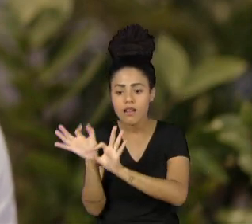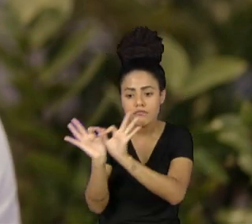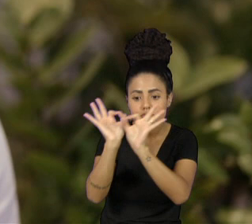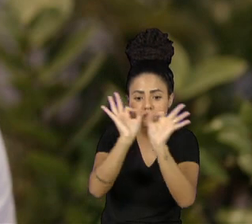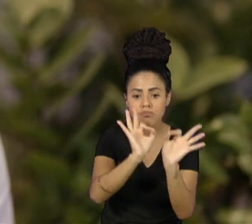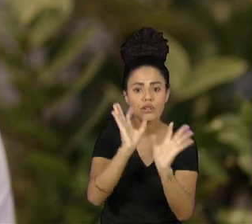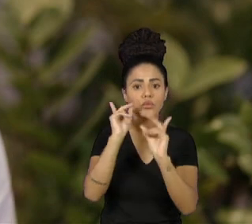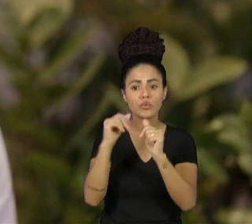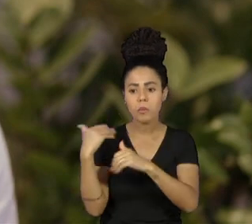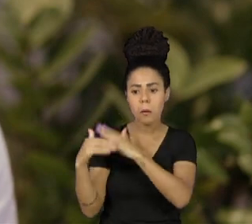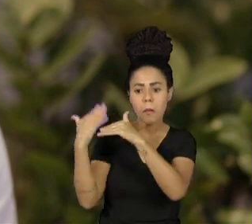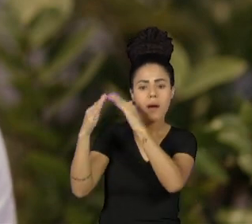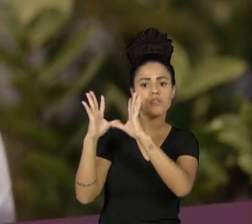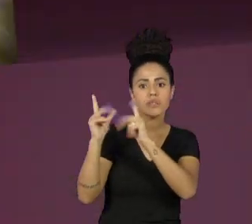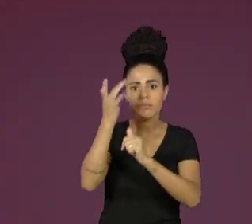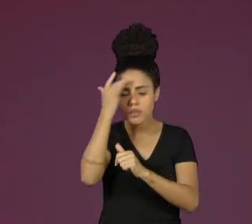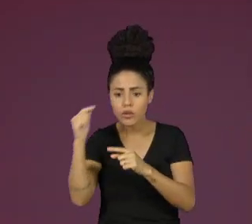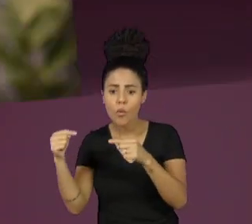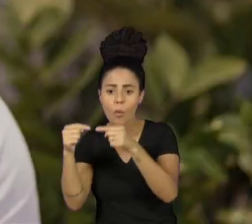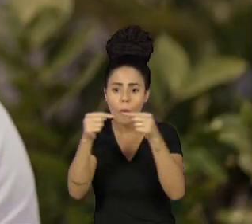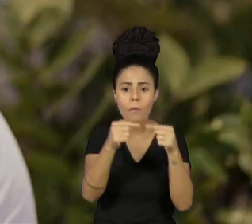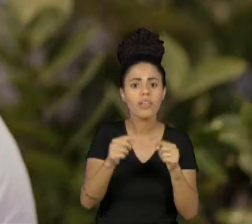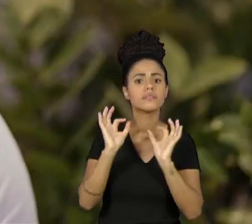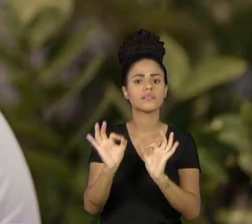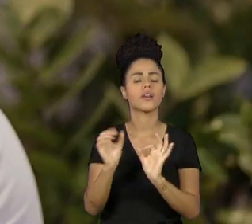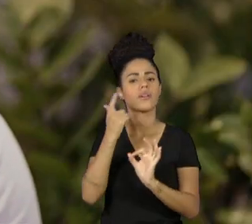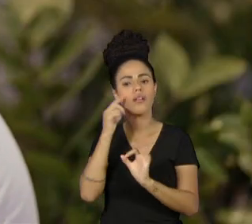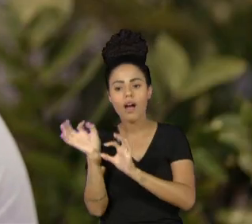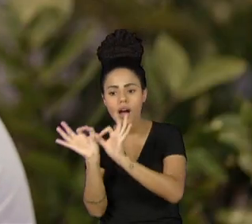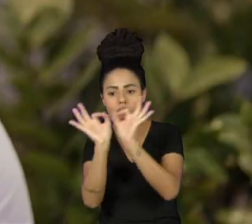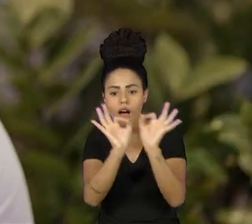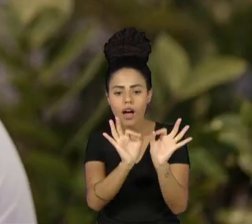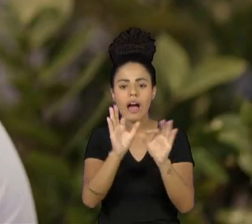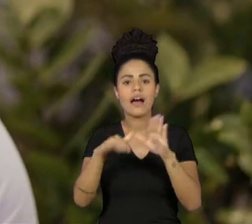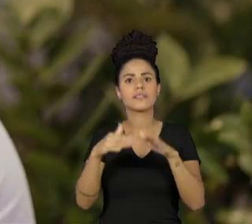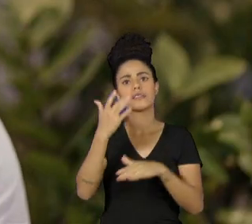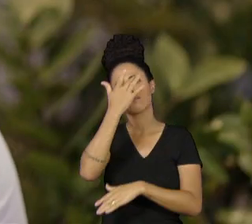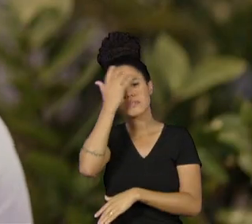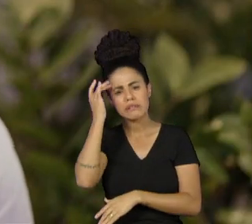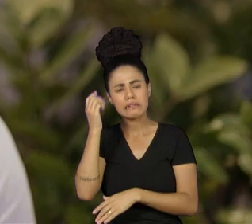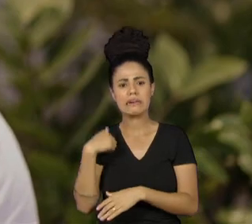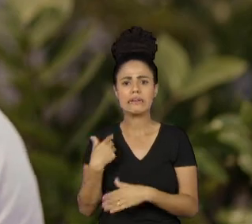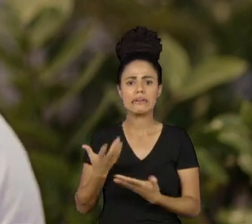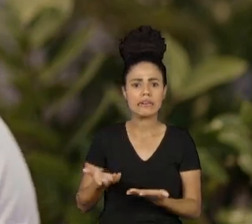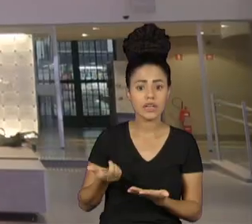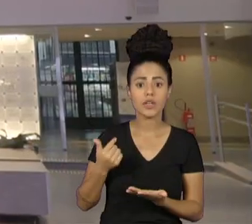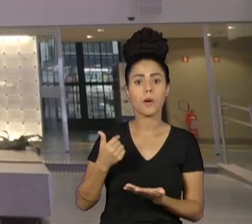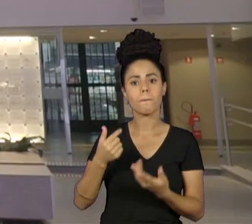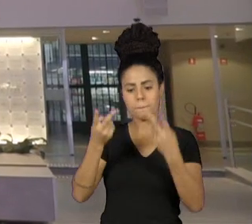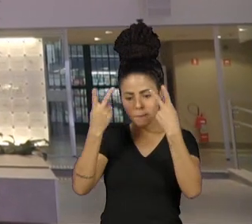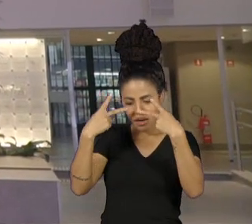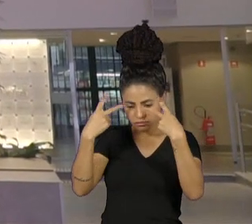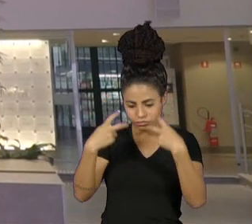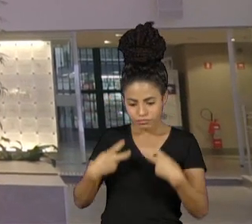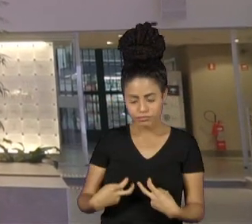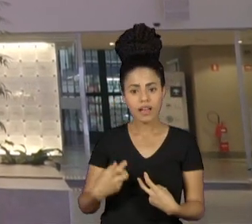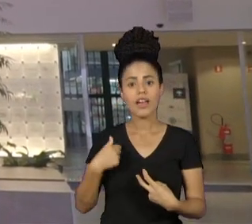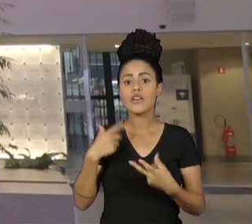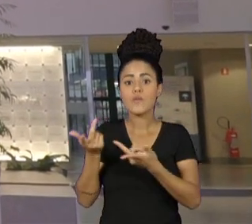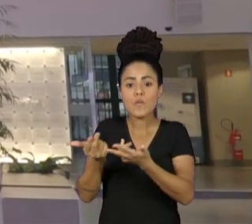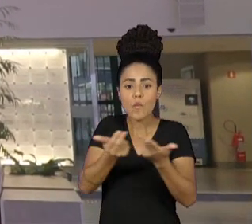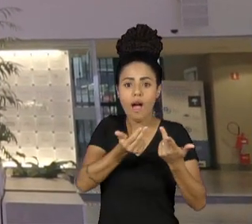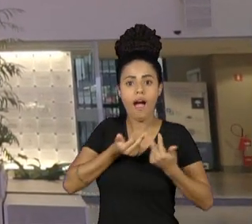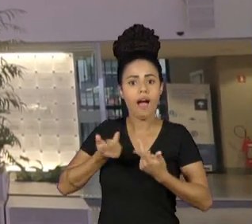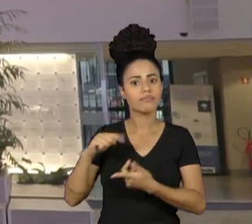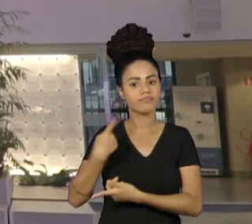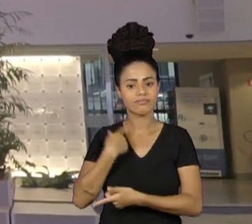o desenvolvimento, está tudo de acordo. Quero que mais pessoas que pareçam comigo, que tenham minha origem, estejam aqui. Né? E aquela, gosto de